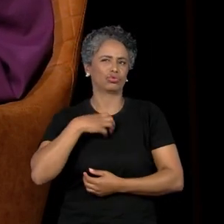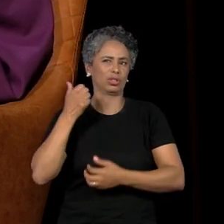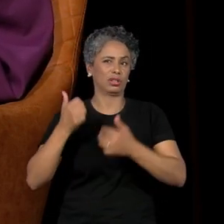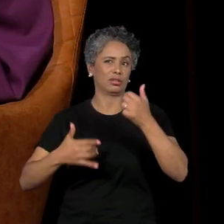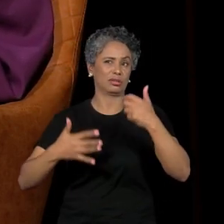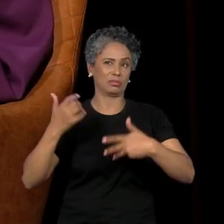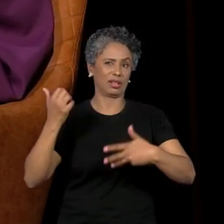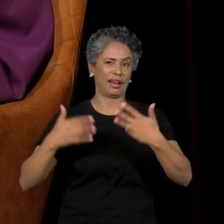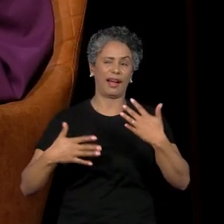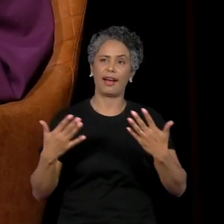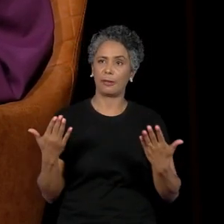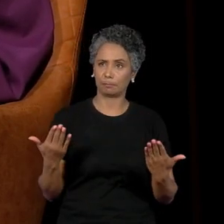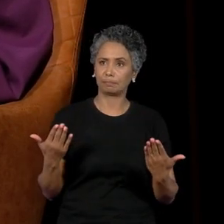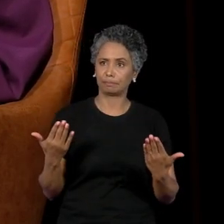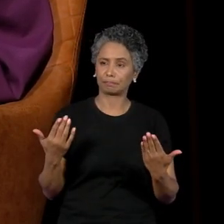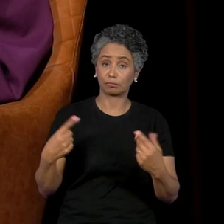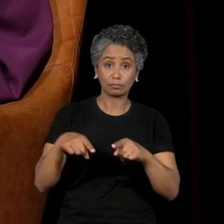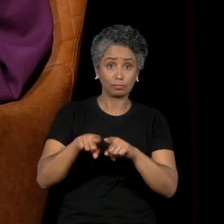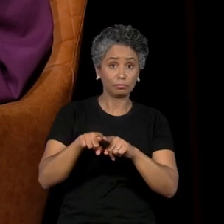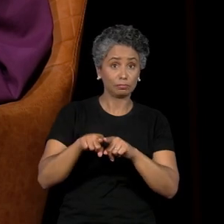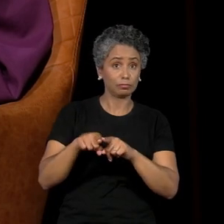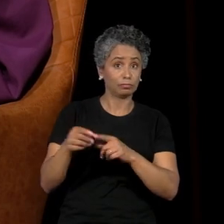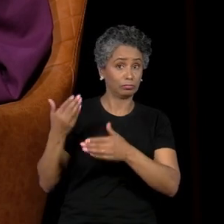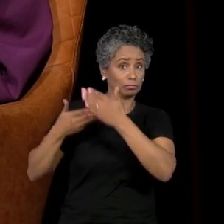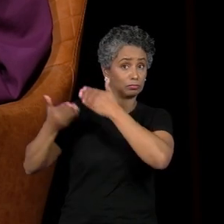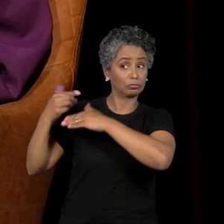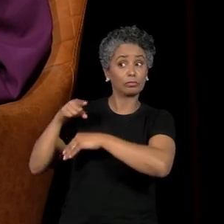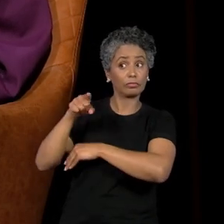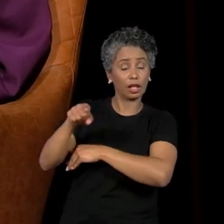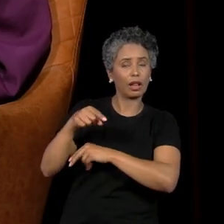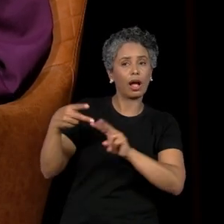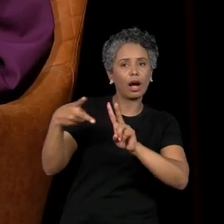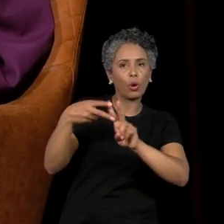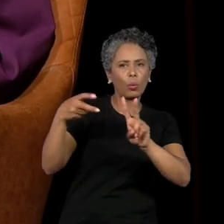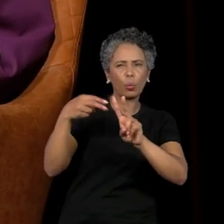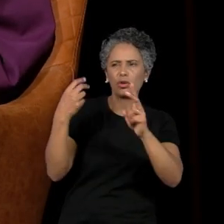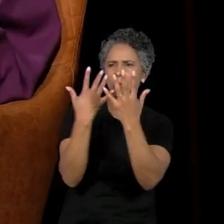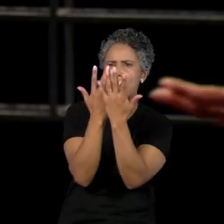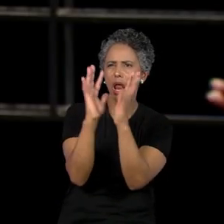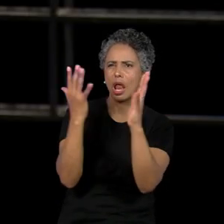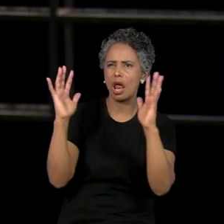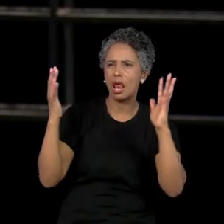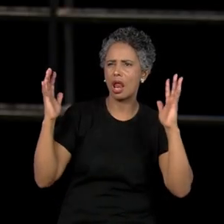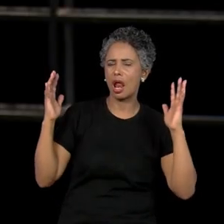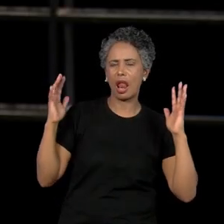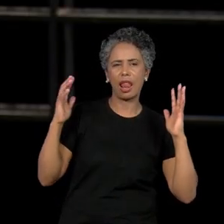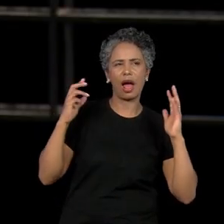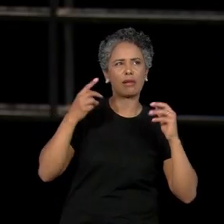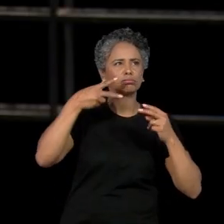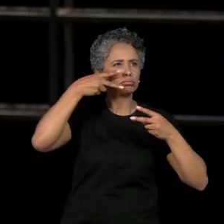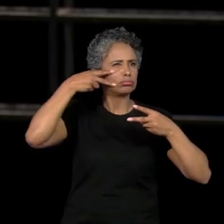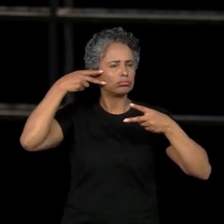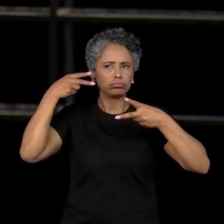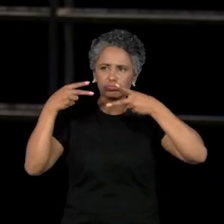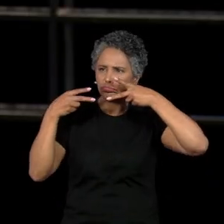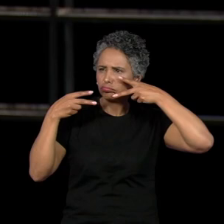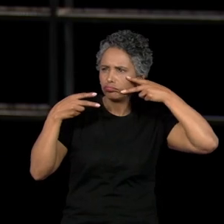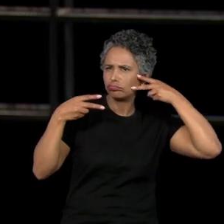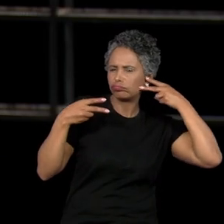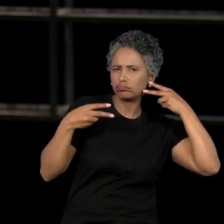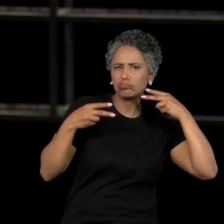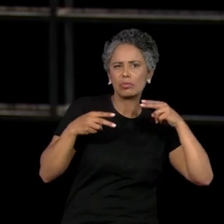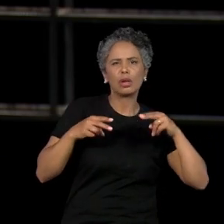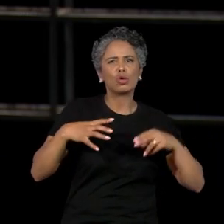coisa de ter aprendido ali na porta com os índios, que nos derrubou totalmente, a gente